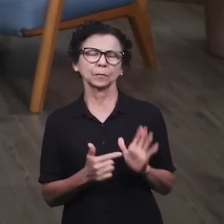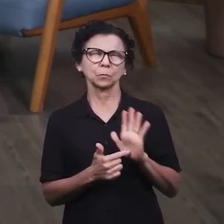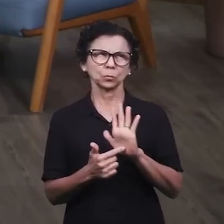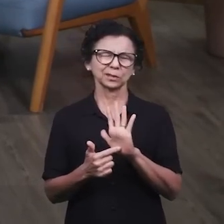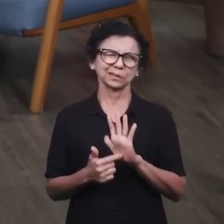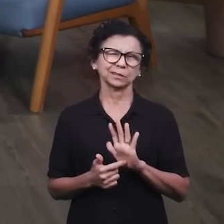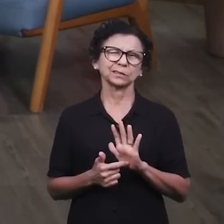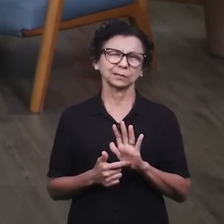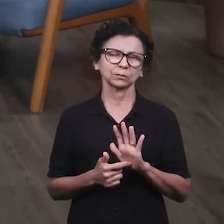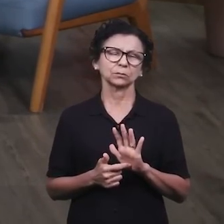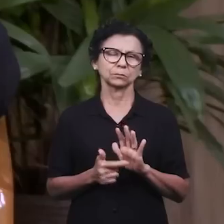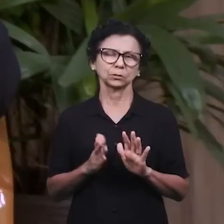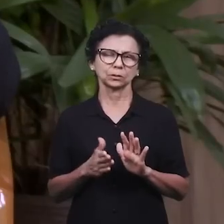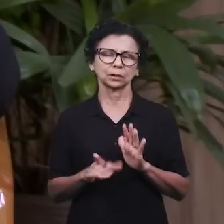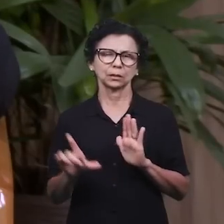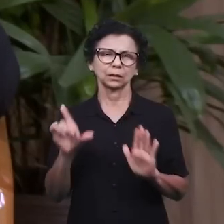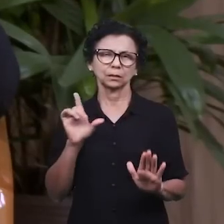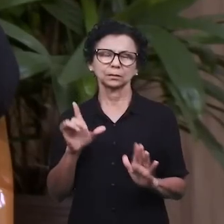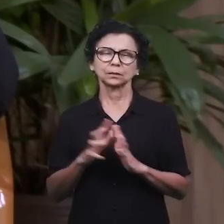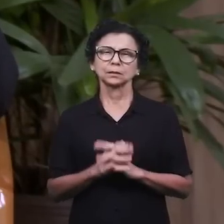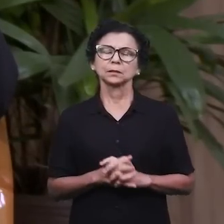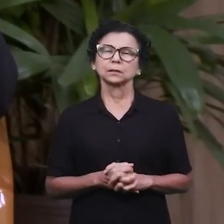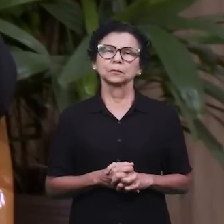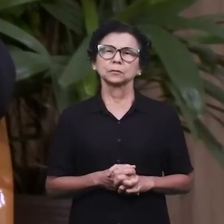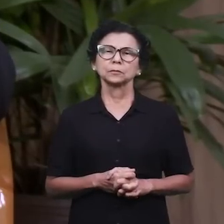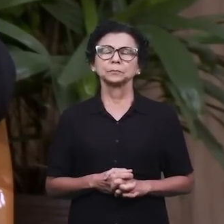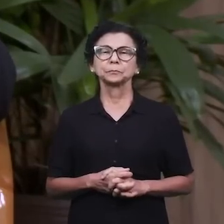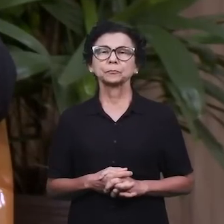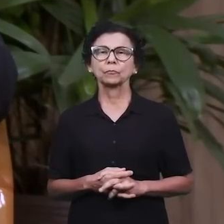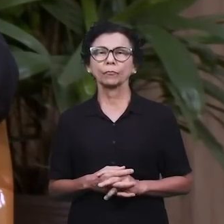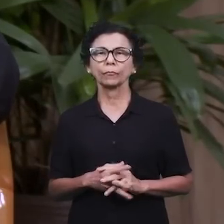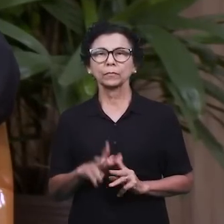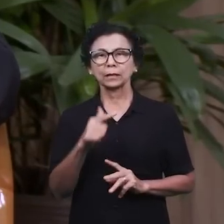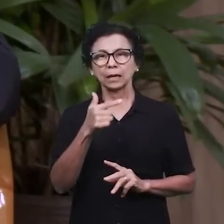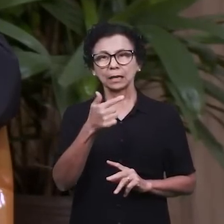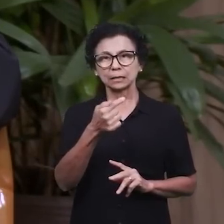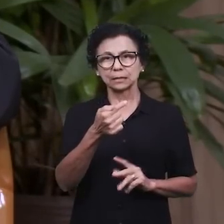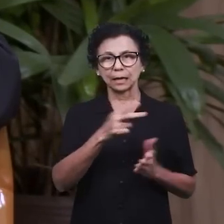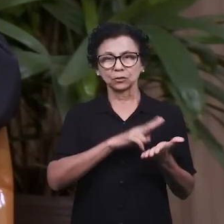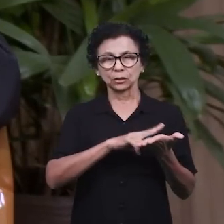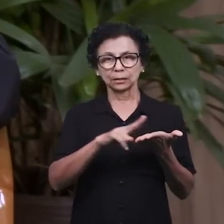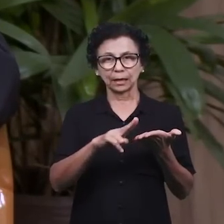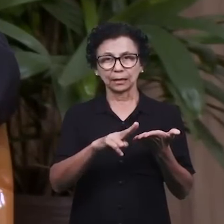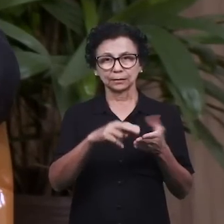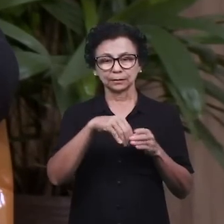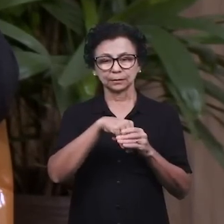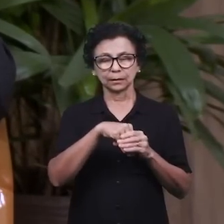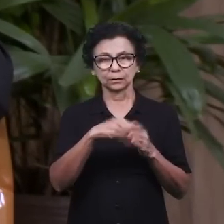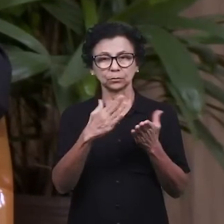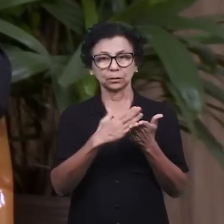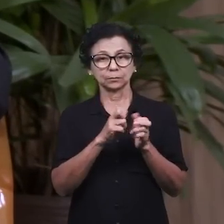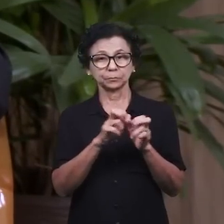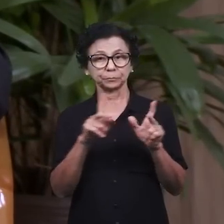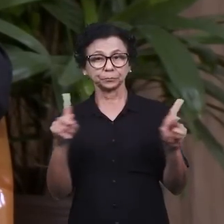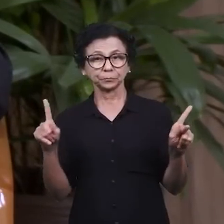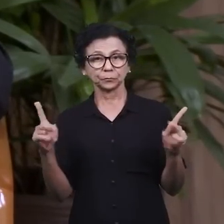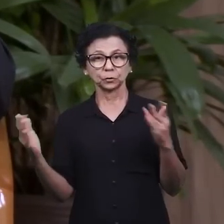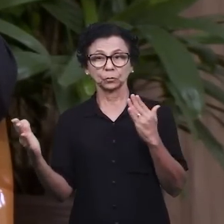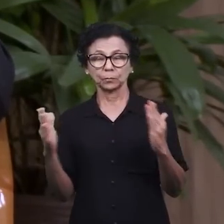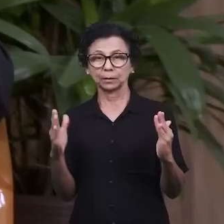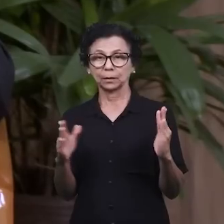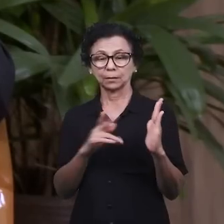bem. Igreja Fiel e Igreja Infiel. Há uma associação,